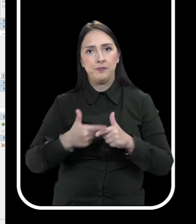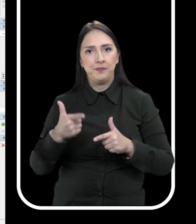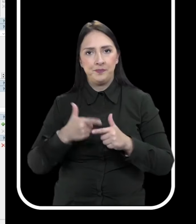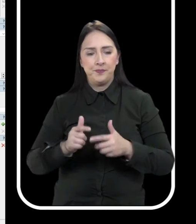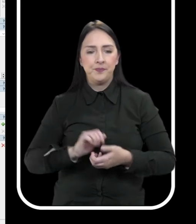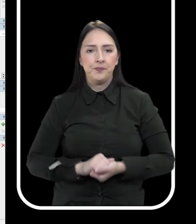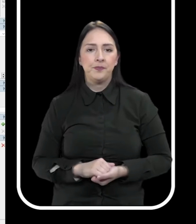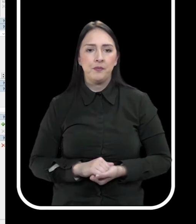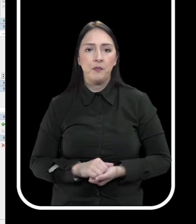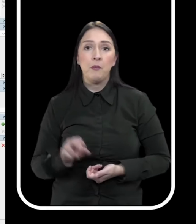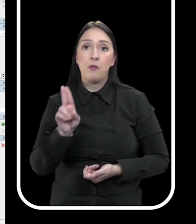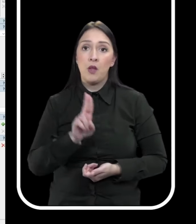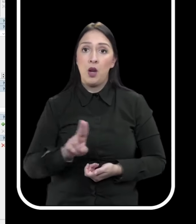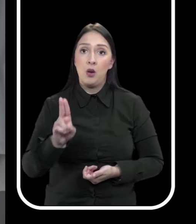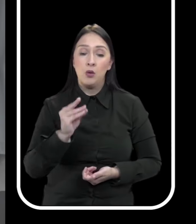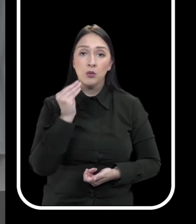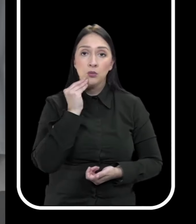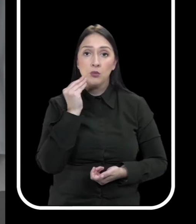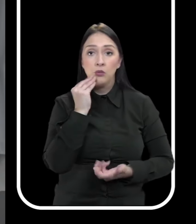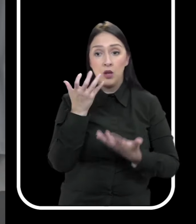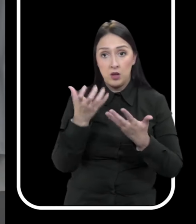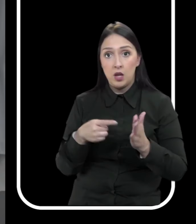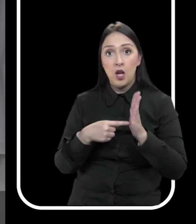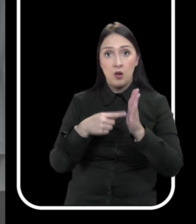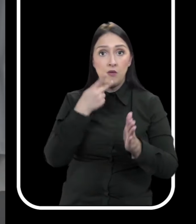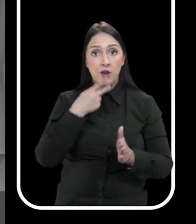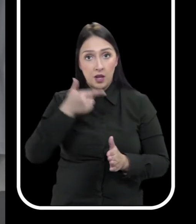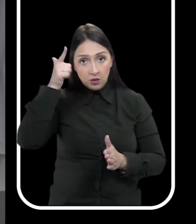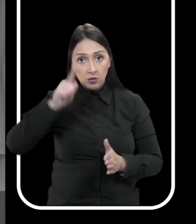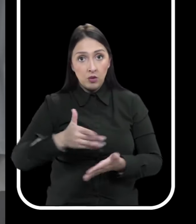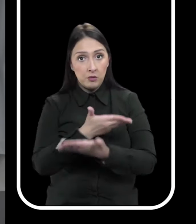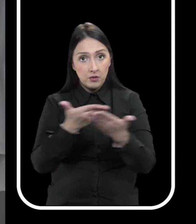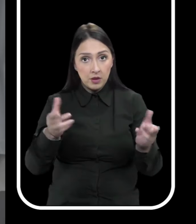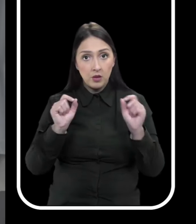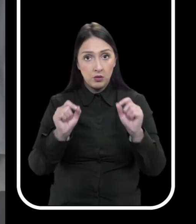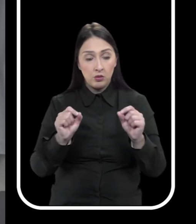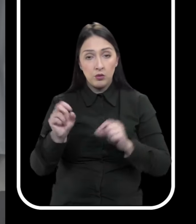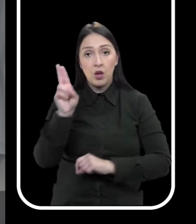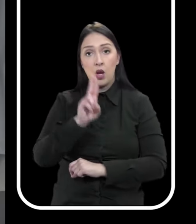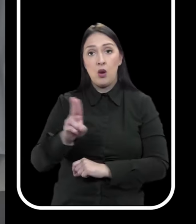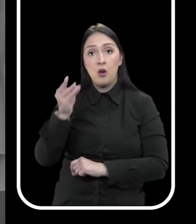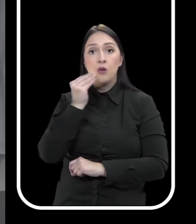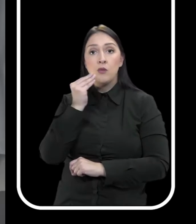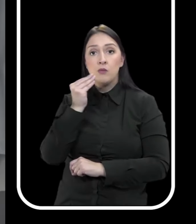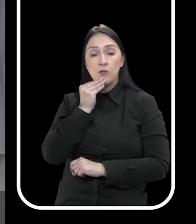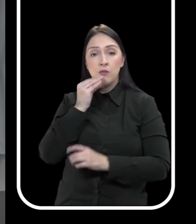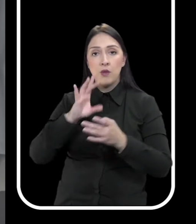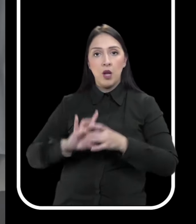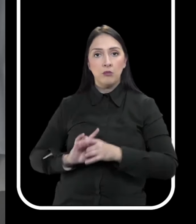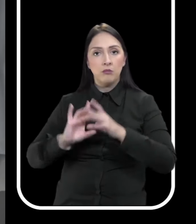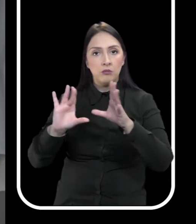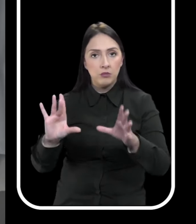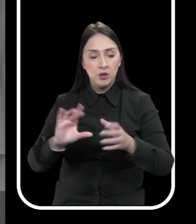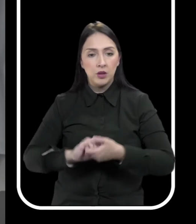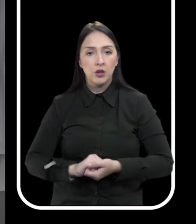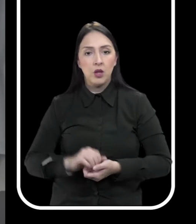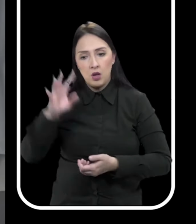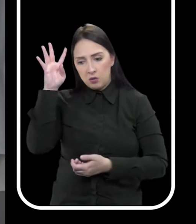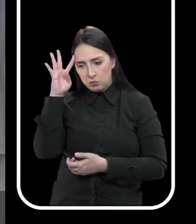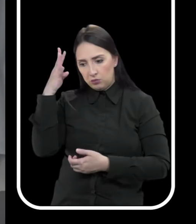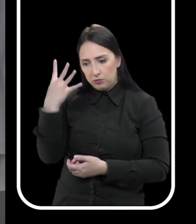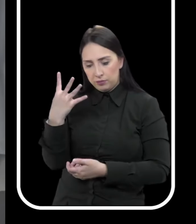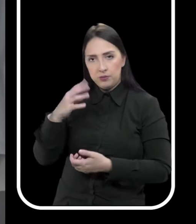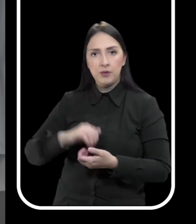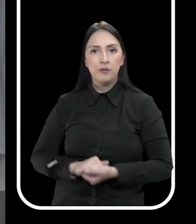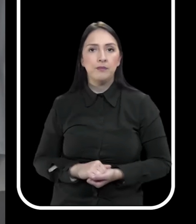desse gargalo. Então, o uso do simulador, é isso que eu quero reforçar para vocês. O uso do simulador permite que o